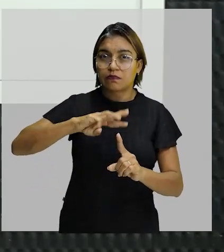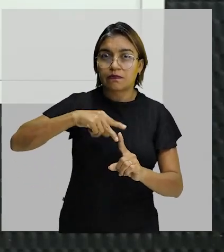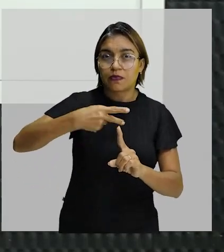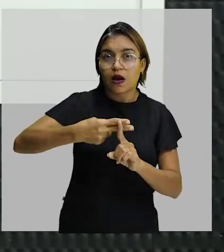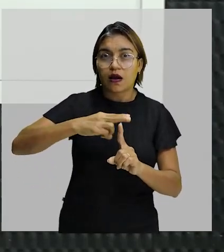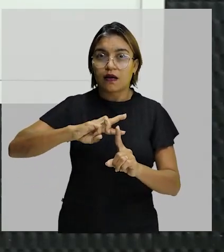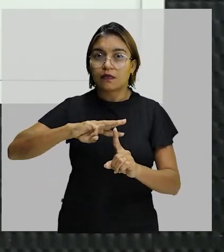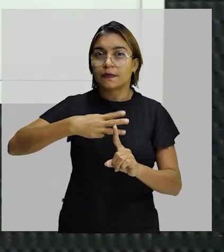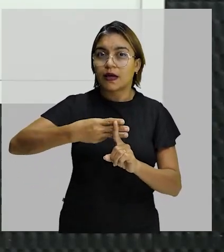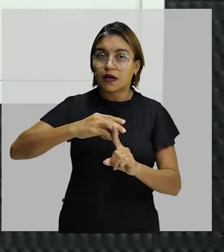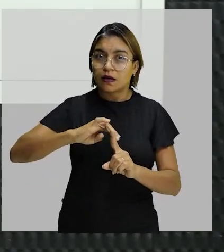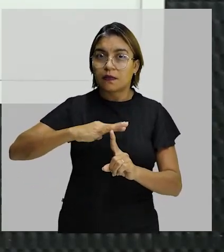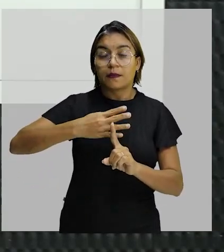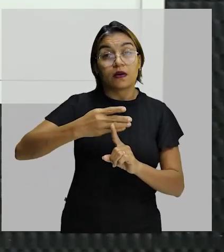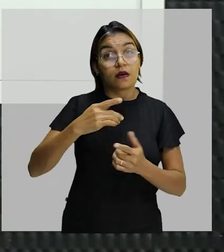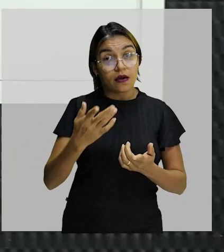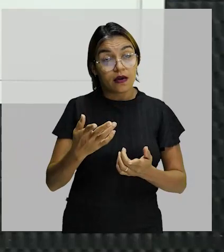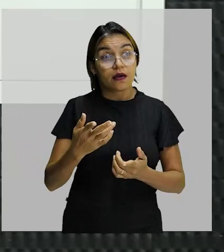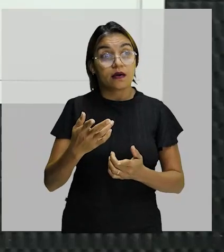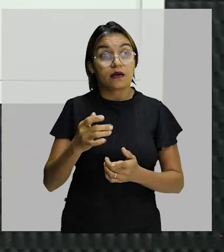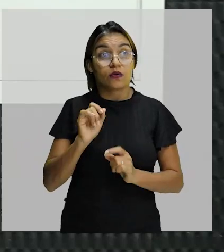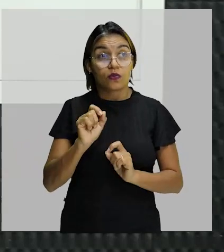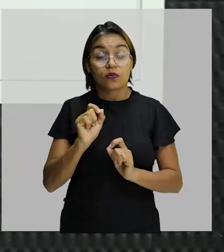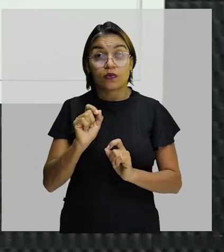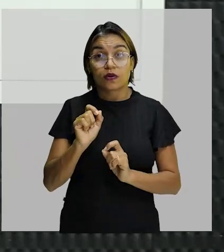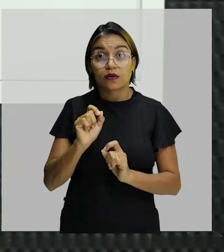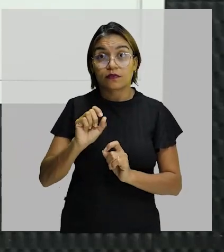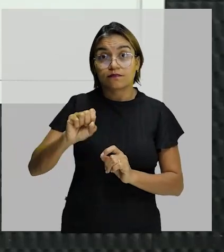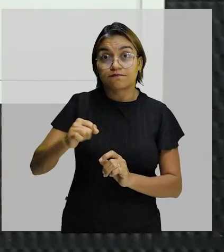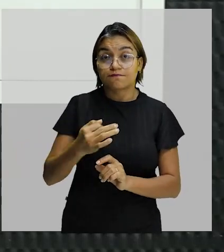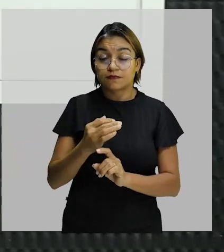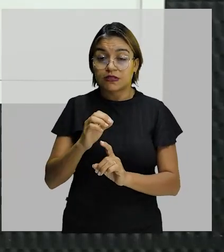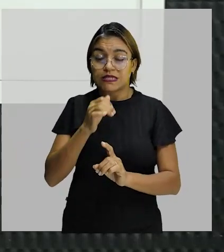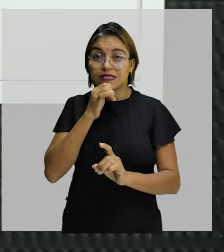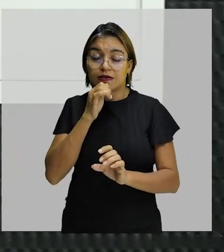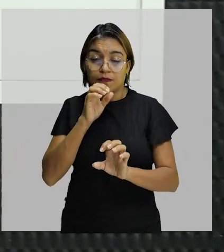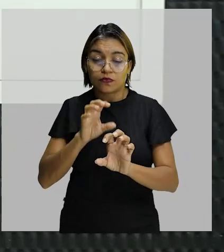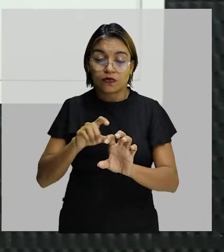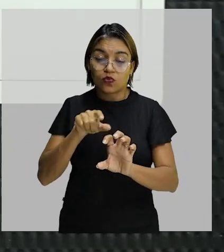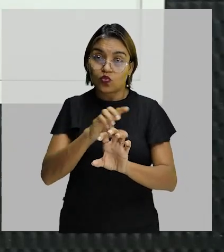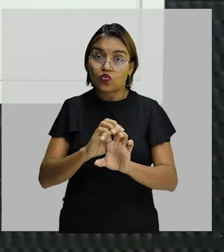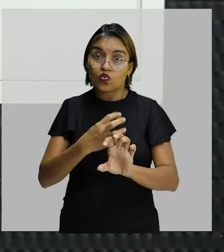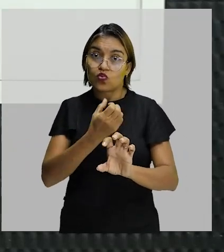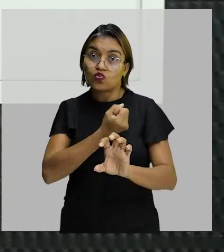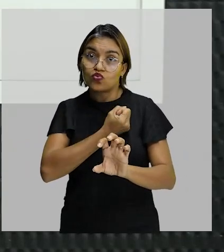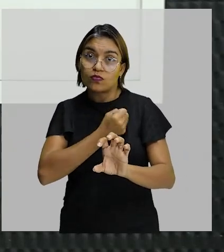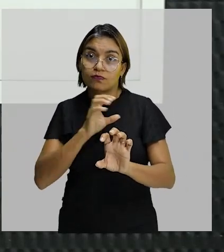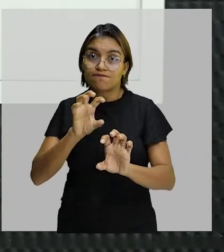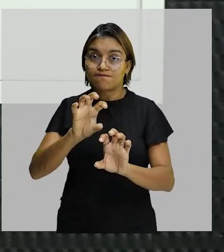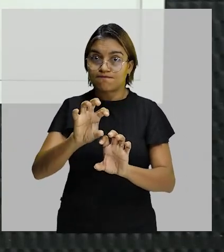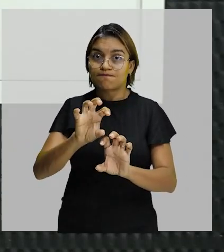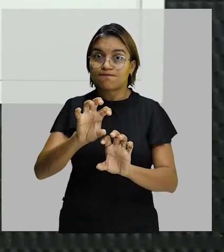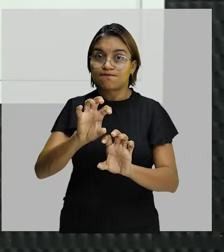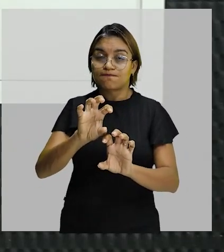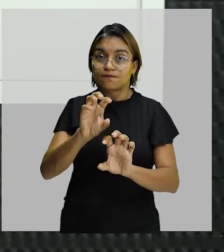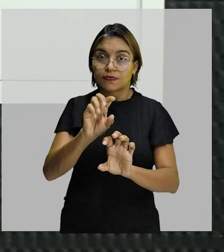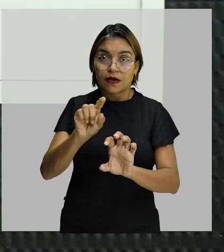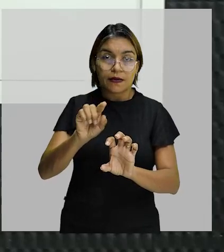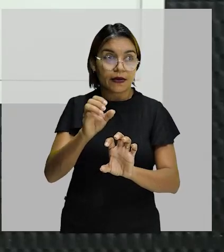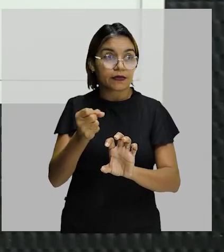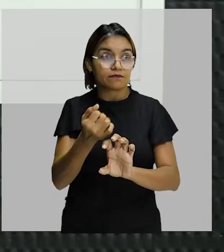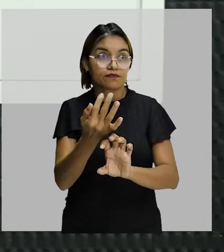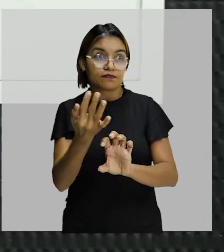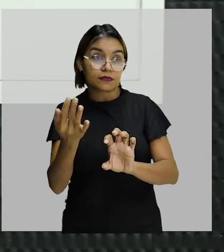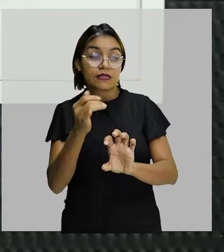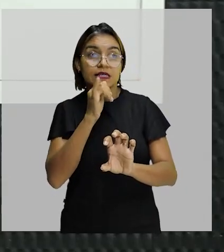assim sucessivamente, é esse expoente aqui, ó. Tá? Eu nem precisaria, nesse caso, escrever